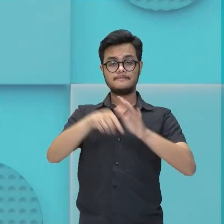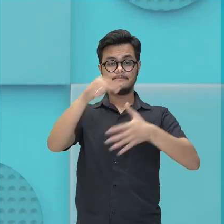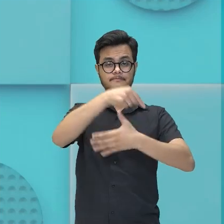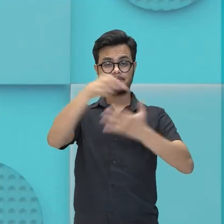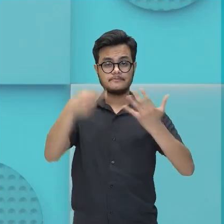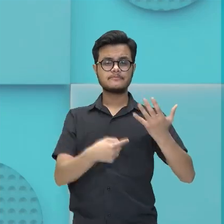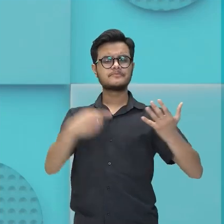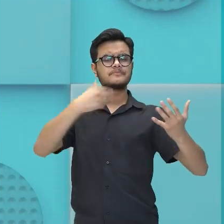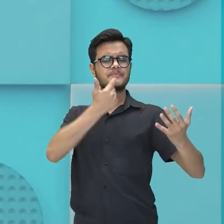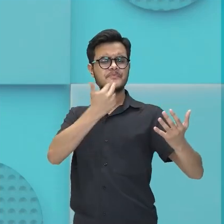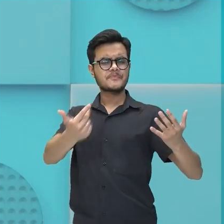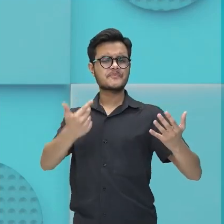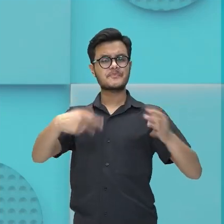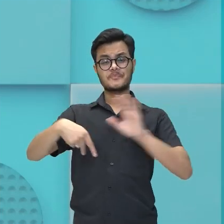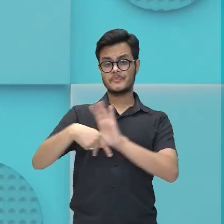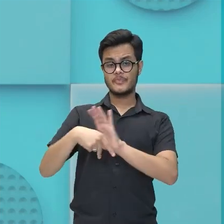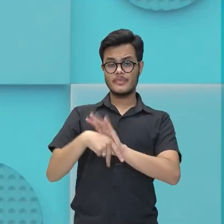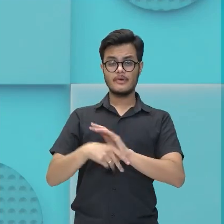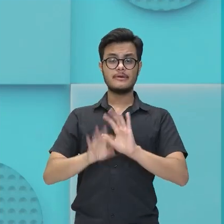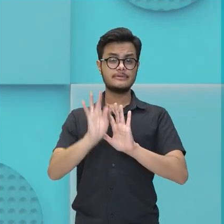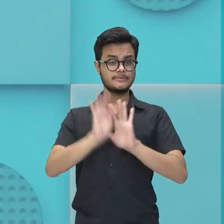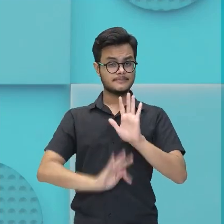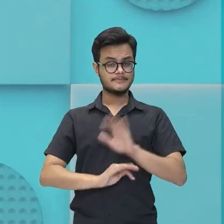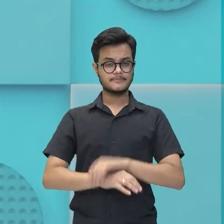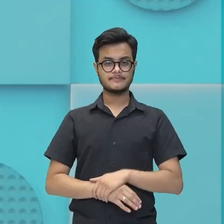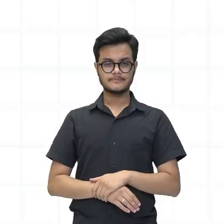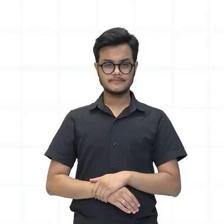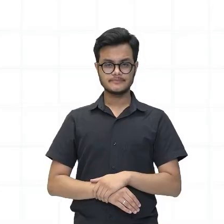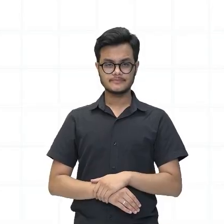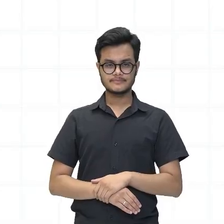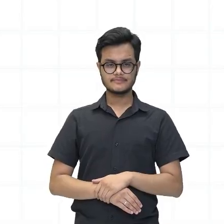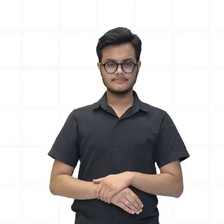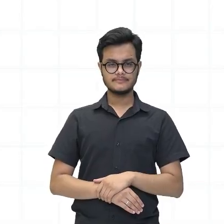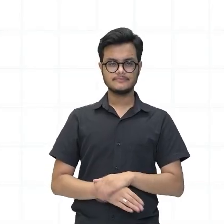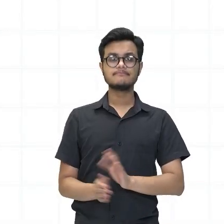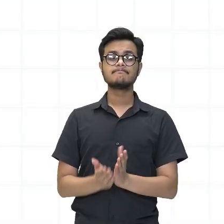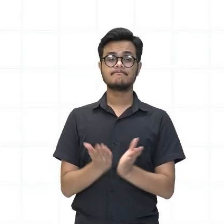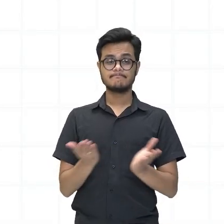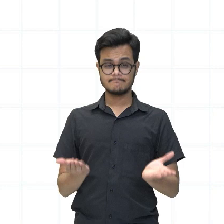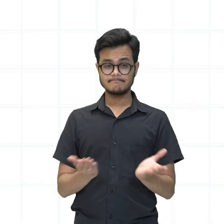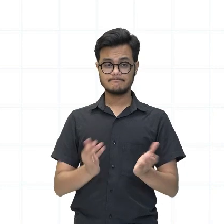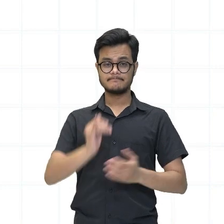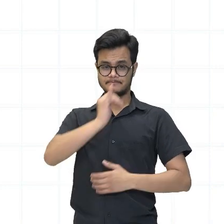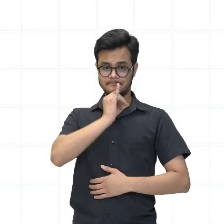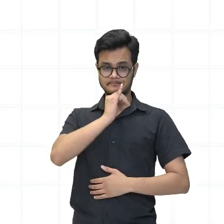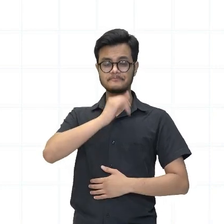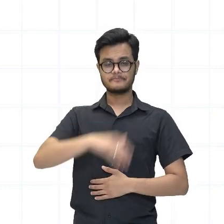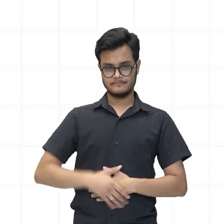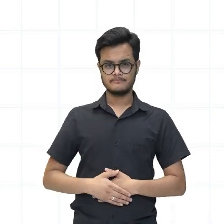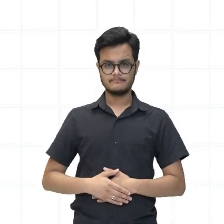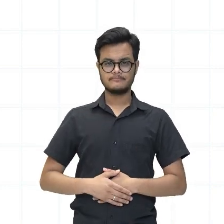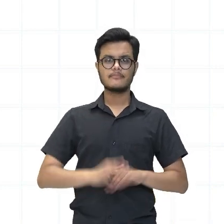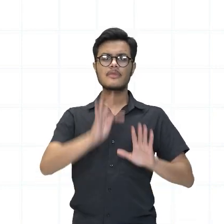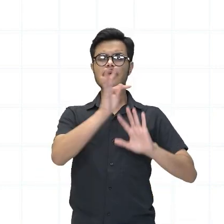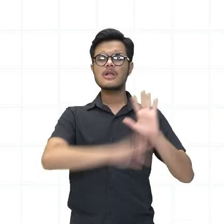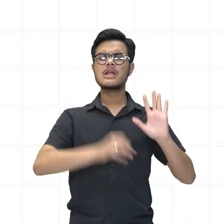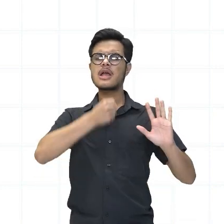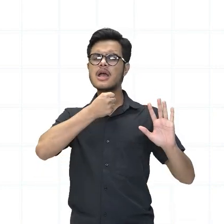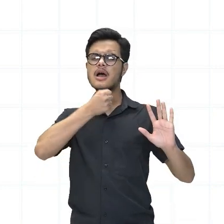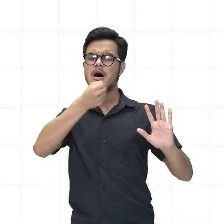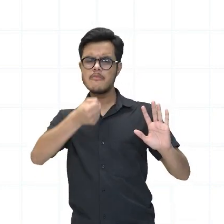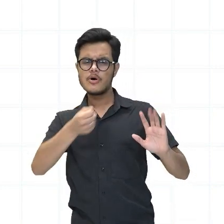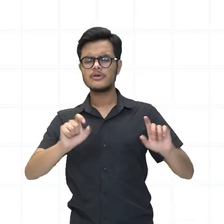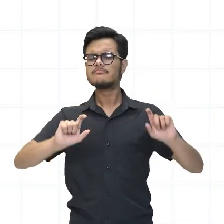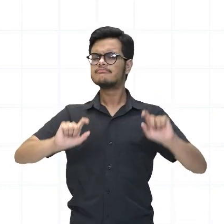presente em textos como esse? Então, vamos aí ao nosso texto. Observem. Na reportagem nós vamos ter, pessoal,